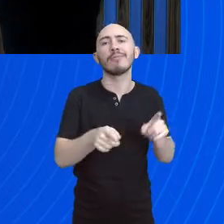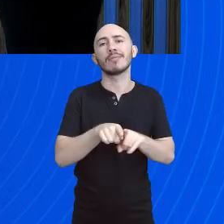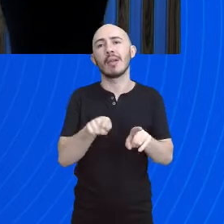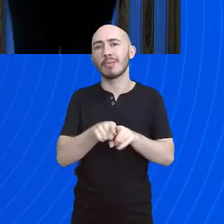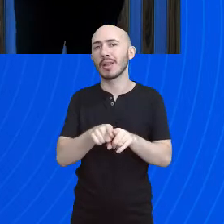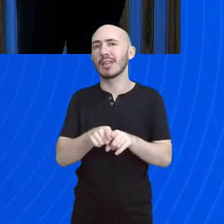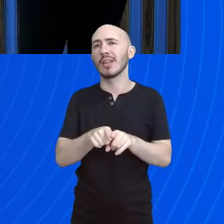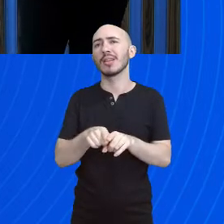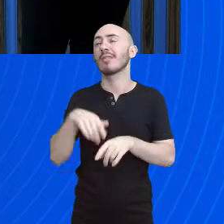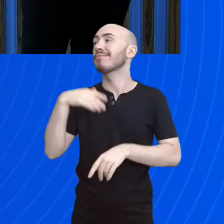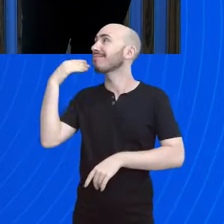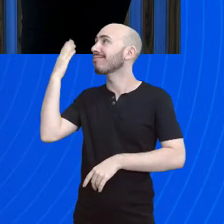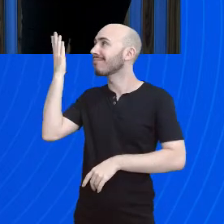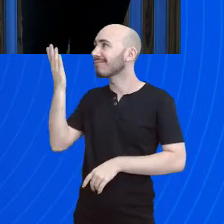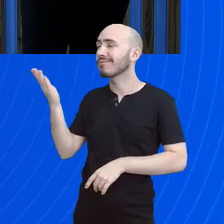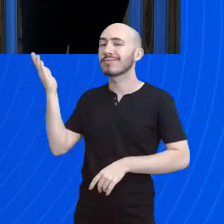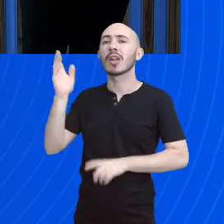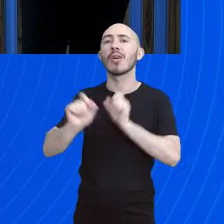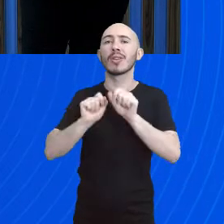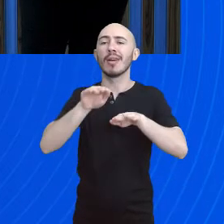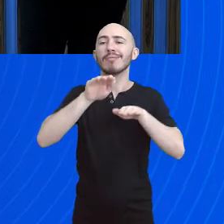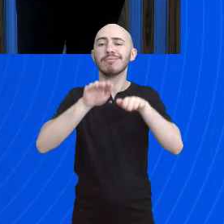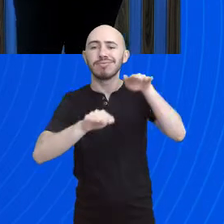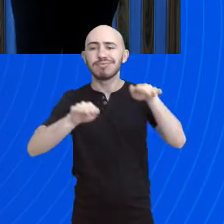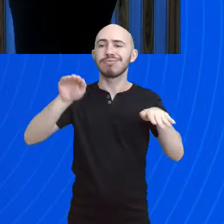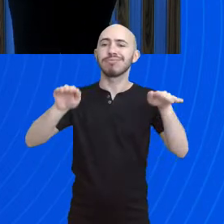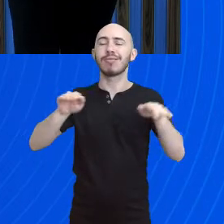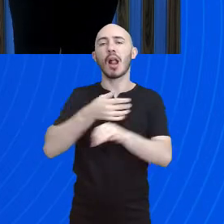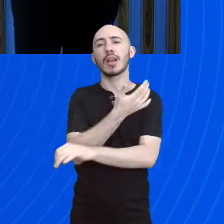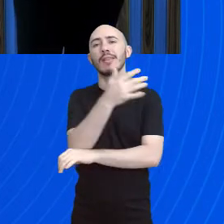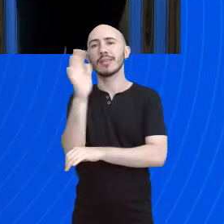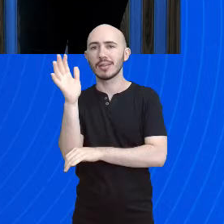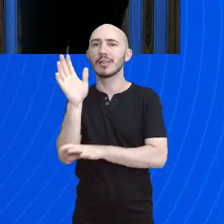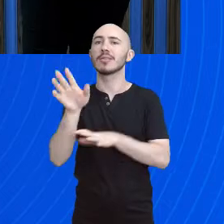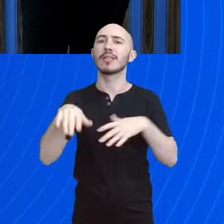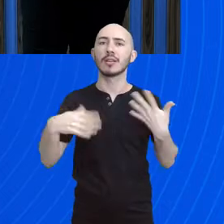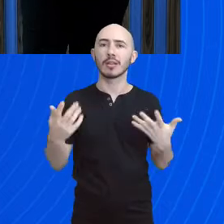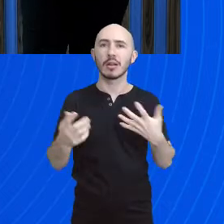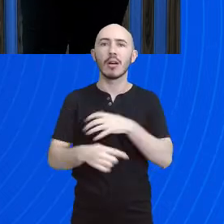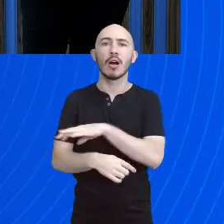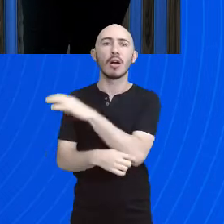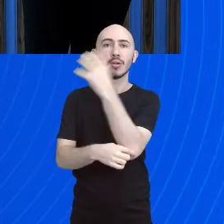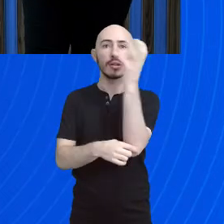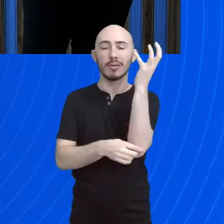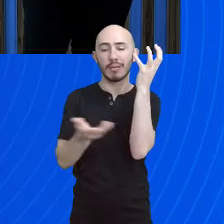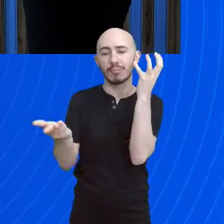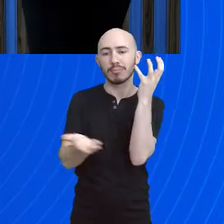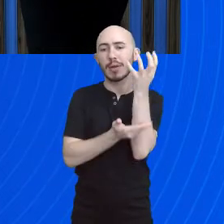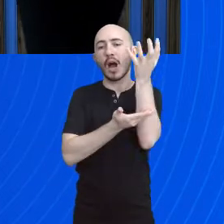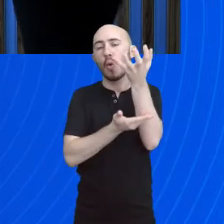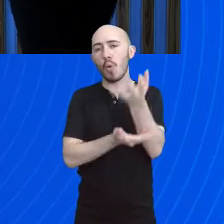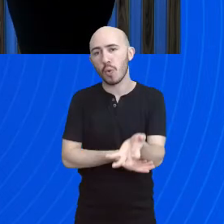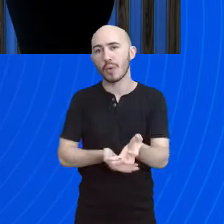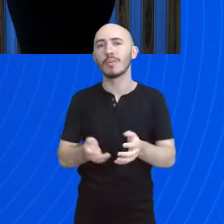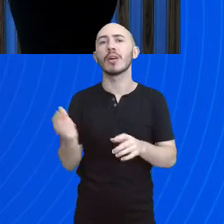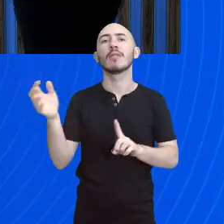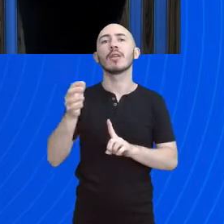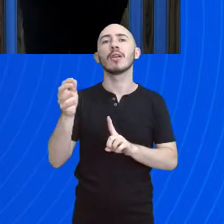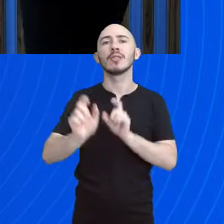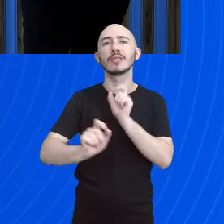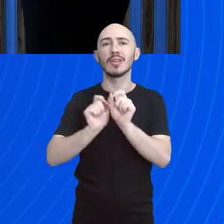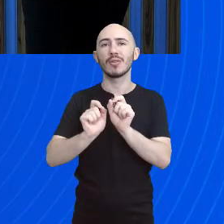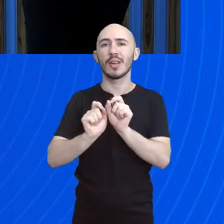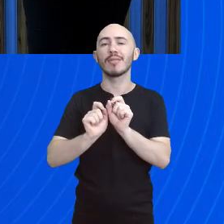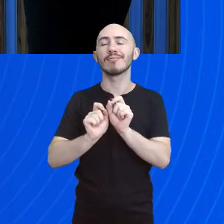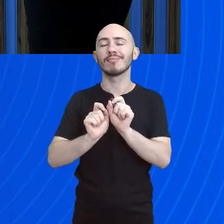isso causa um desequilíbrio na natureza. Lembra que a questão do desmatamento ela afeta aí a captação do carbono. Lembra que